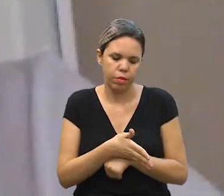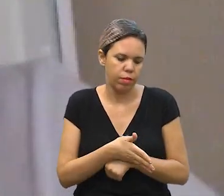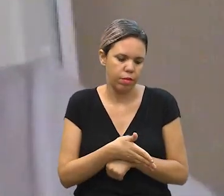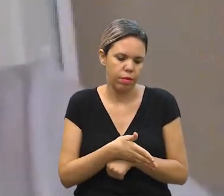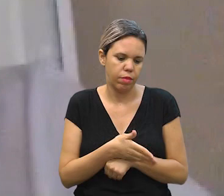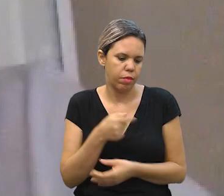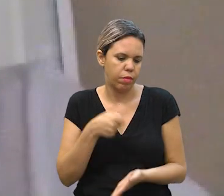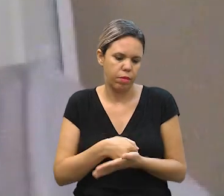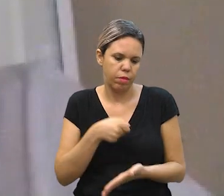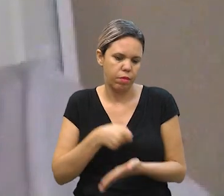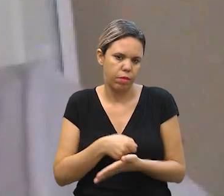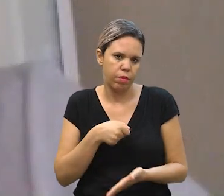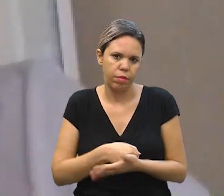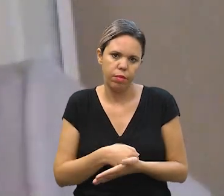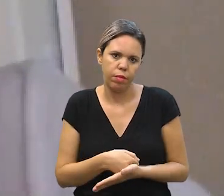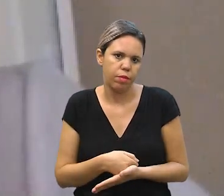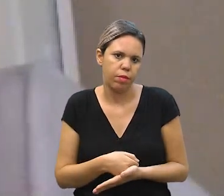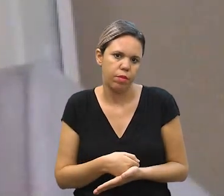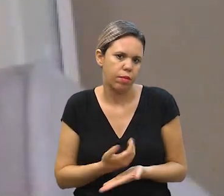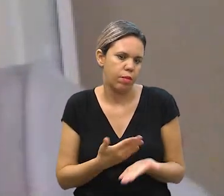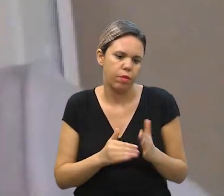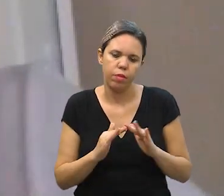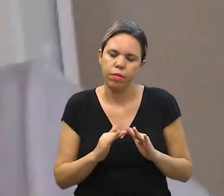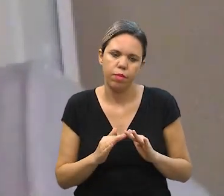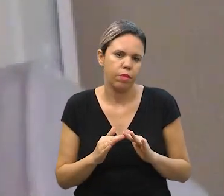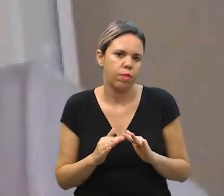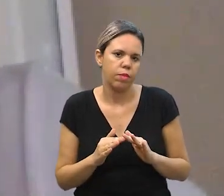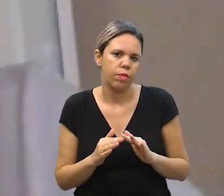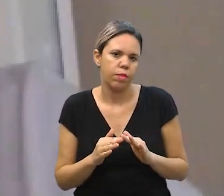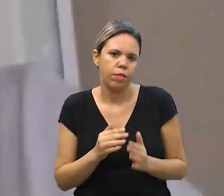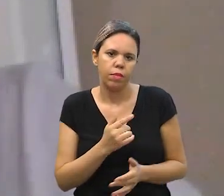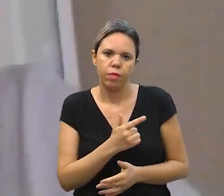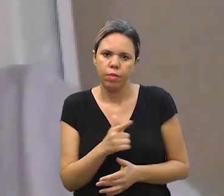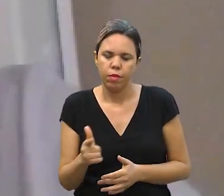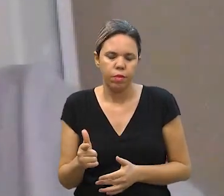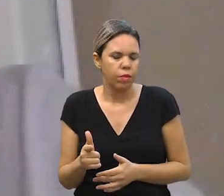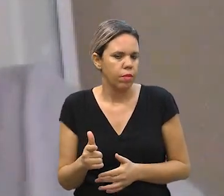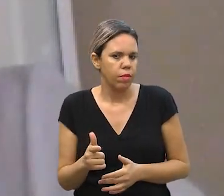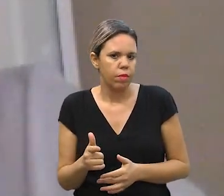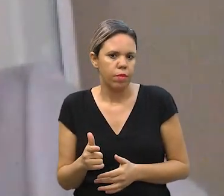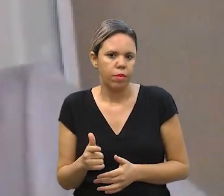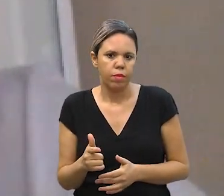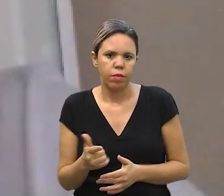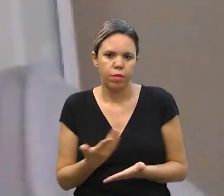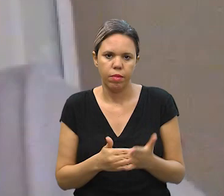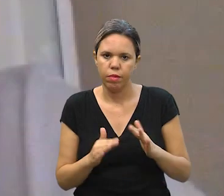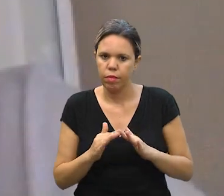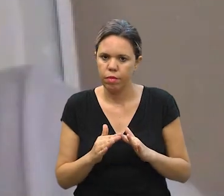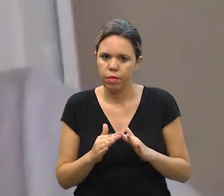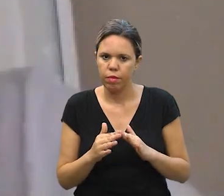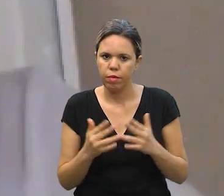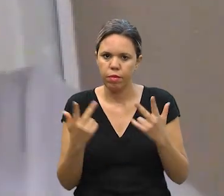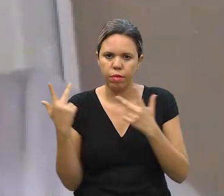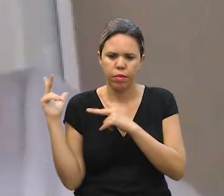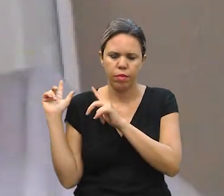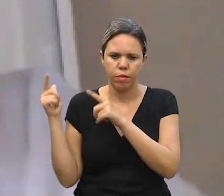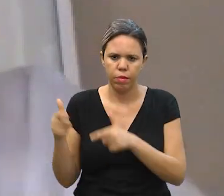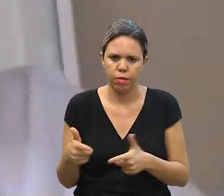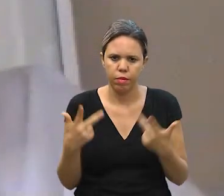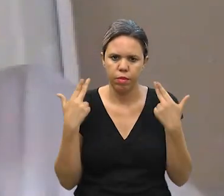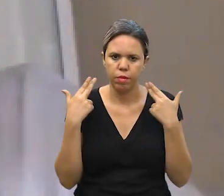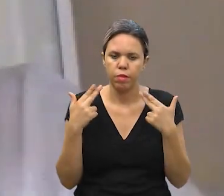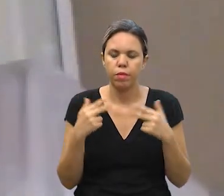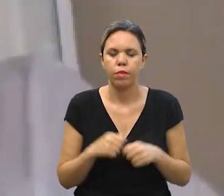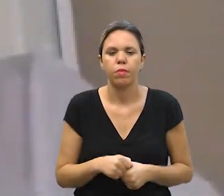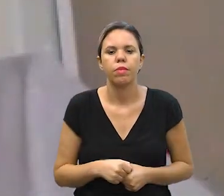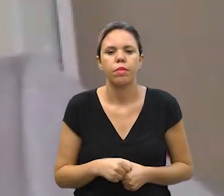frequentar obrigatoriamente uma escola que não seja a escola comum.